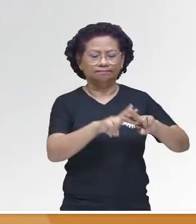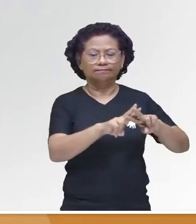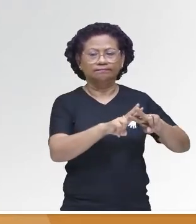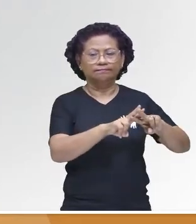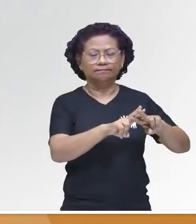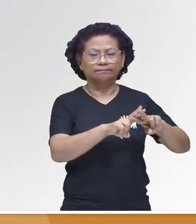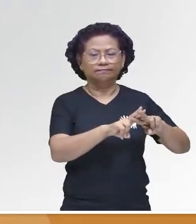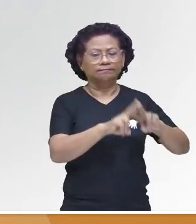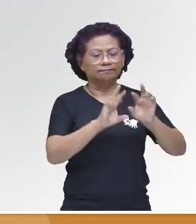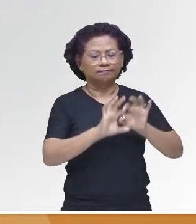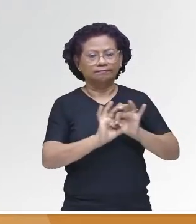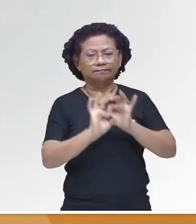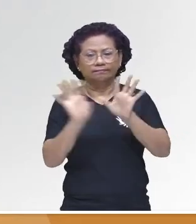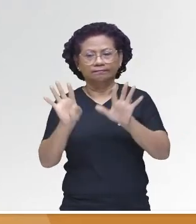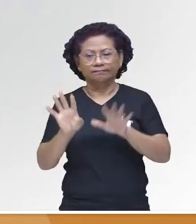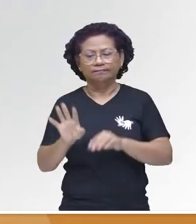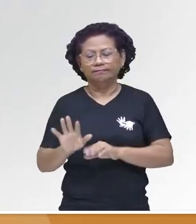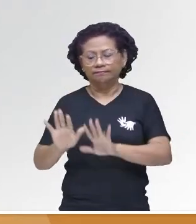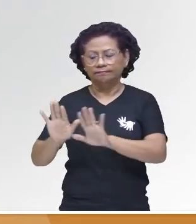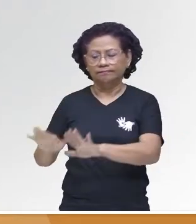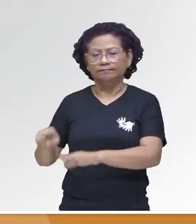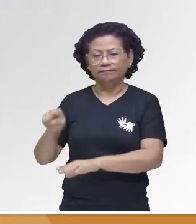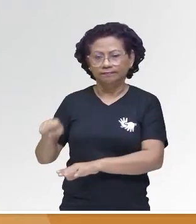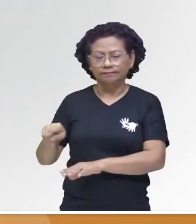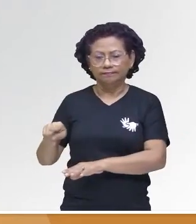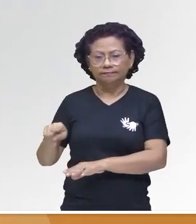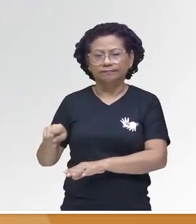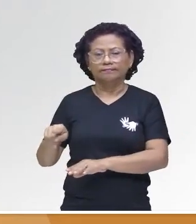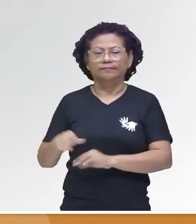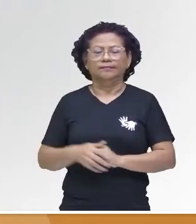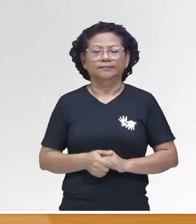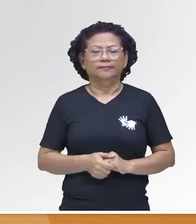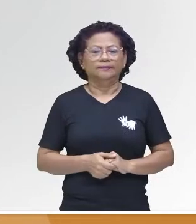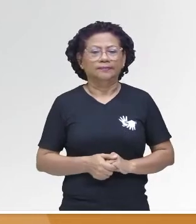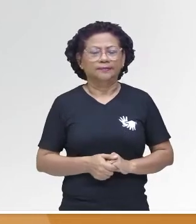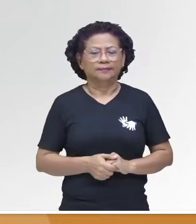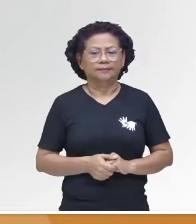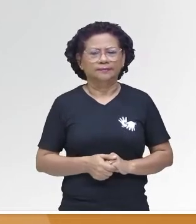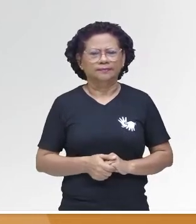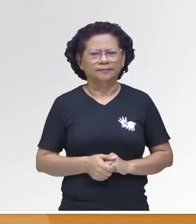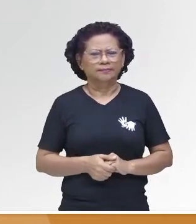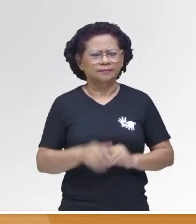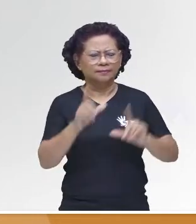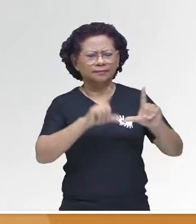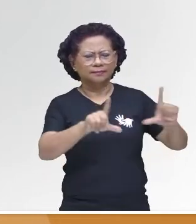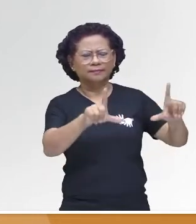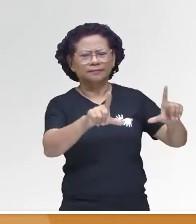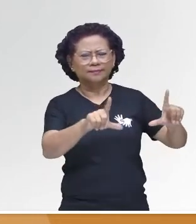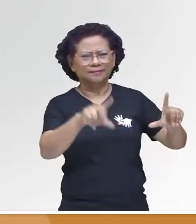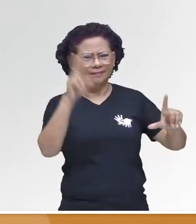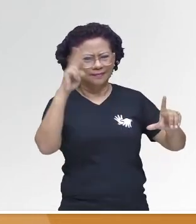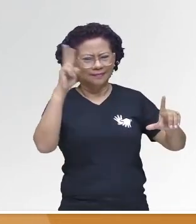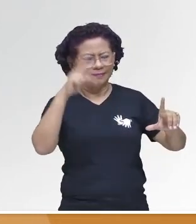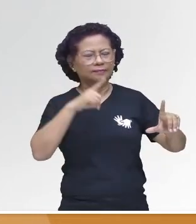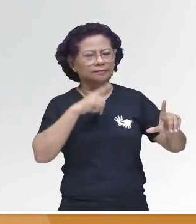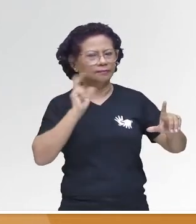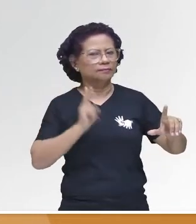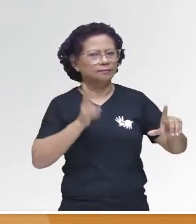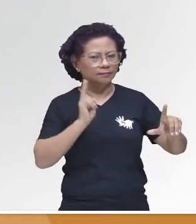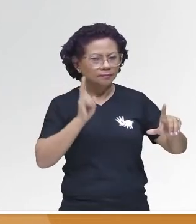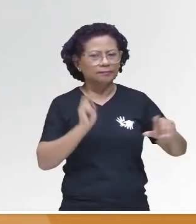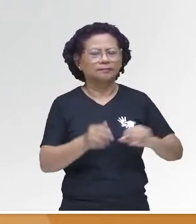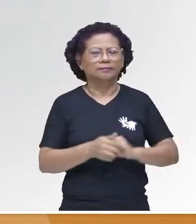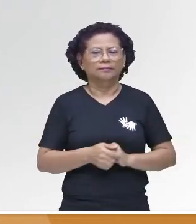senhores veem muito isso na TV, é um julgamento, é um procedimento muito usado com muita frequência nesses